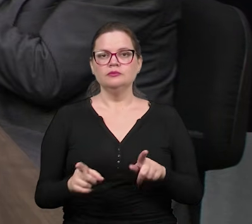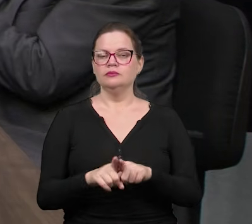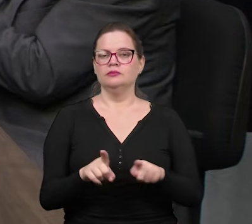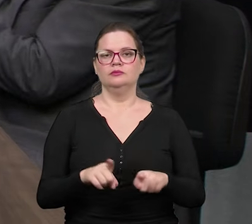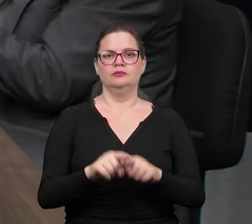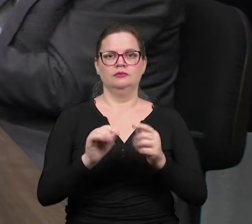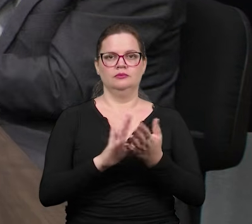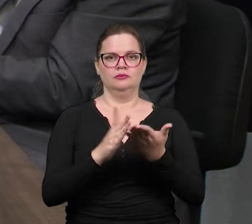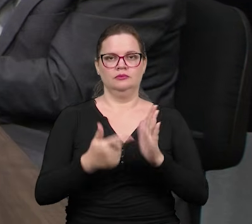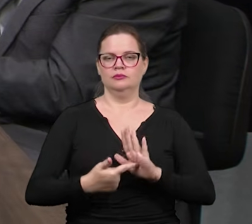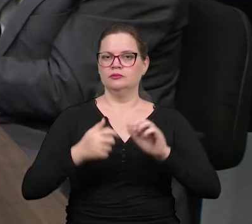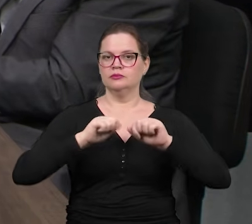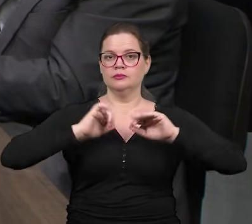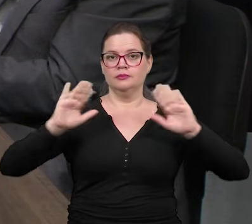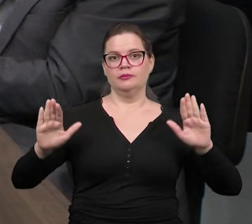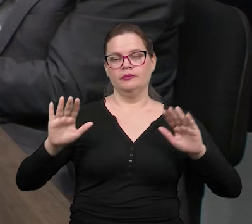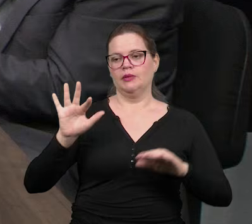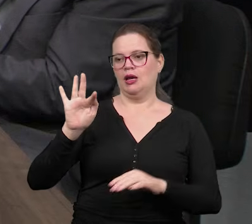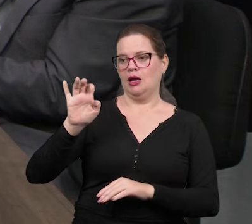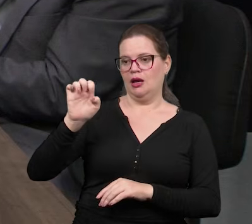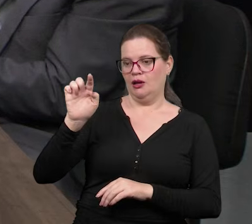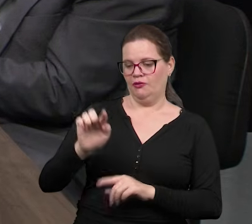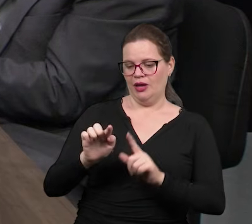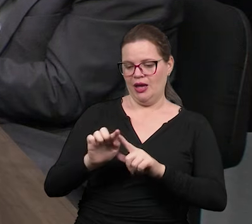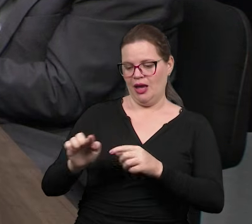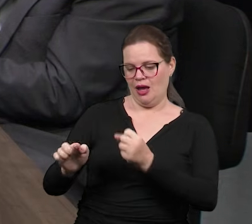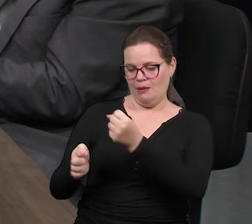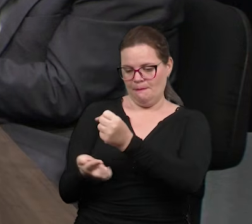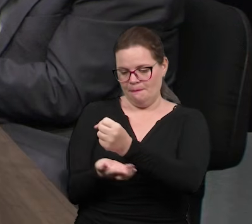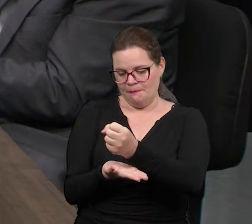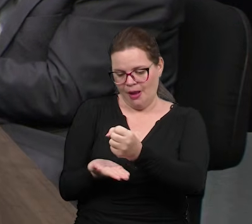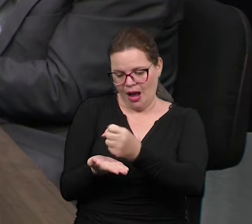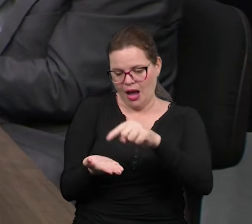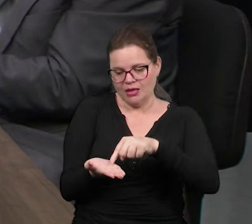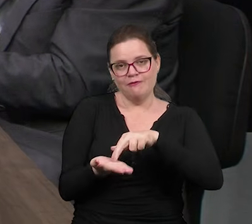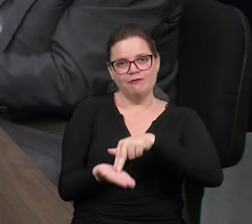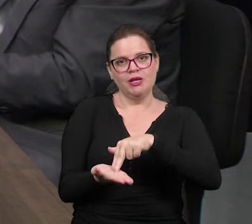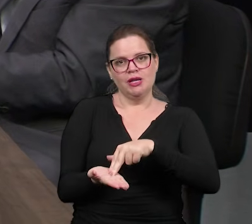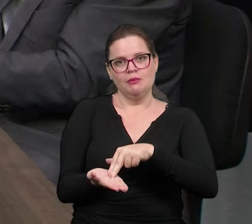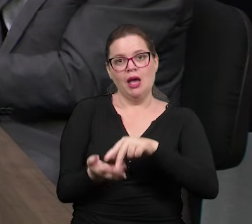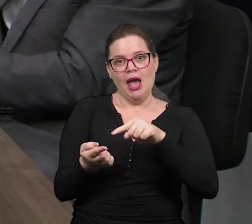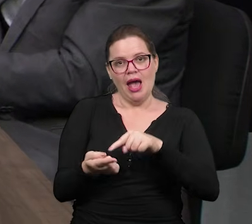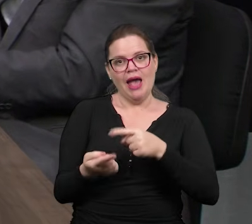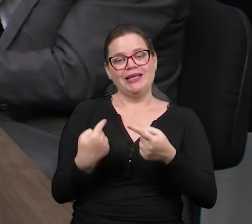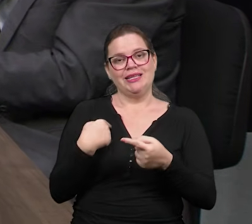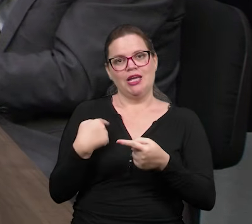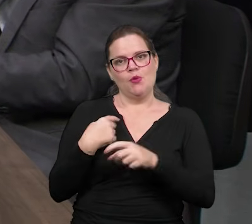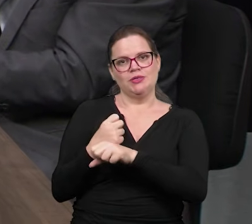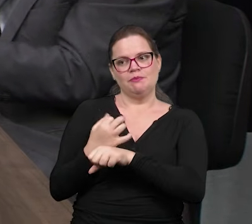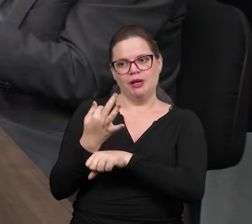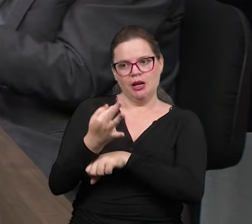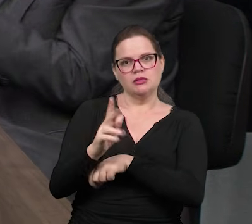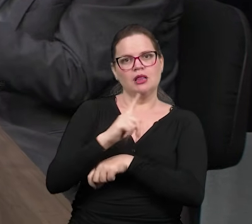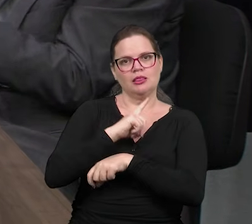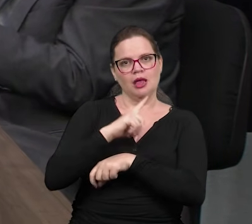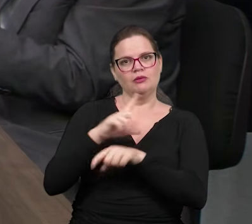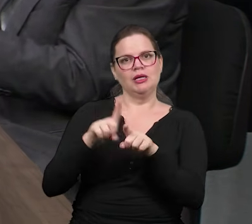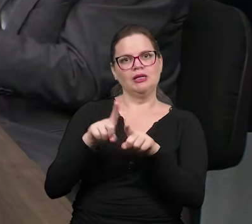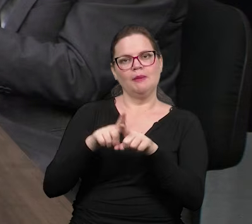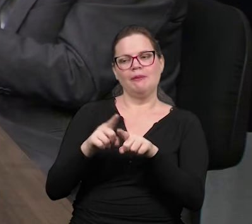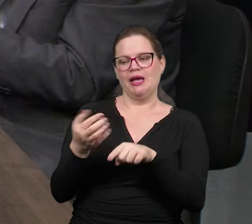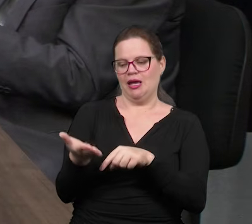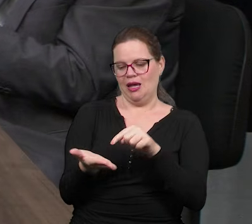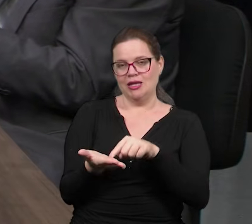que a fé é o firme fundamento das coisas que se esperam e a prova das coisas que não se veem, só a